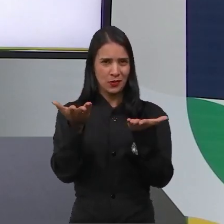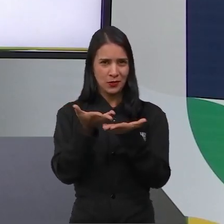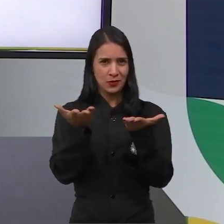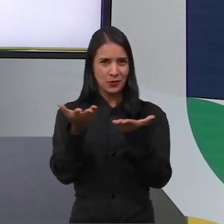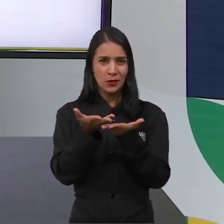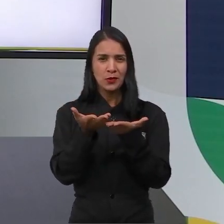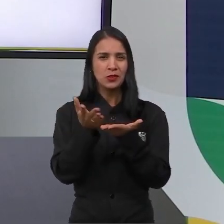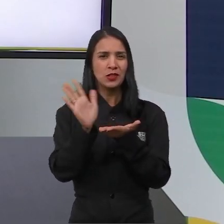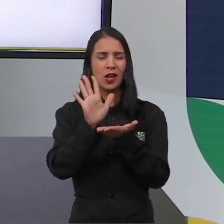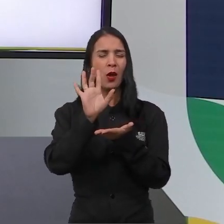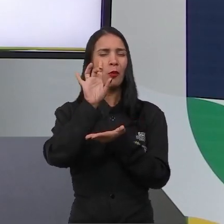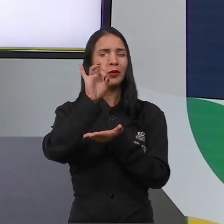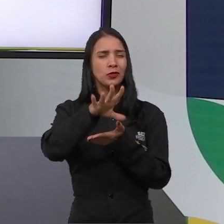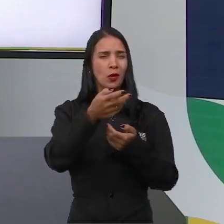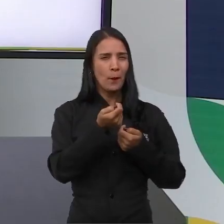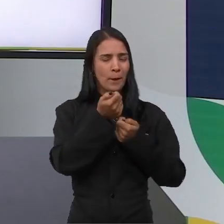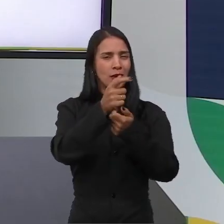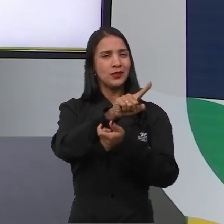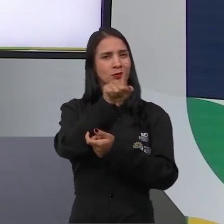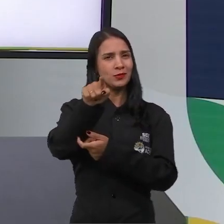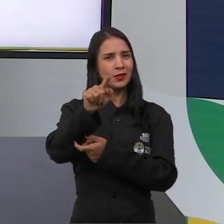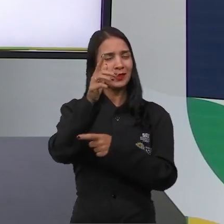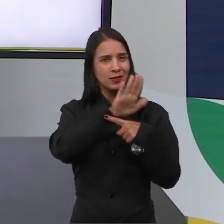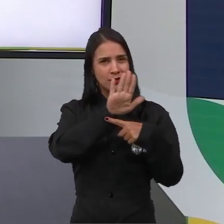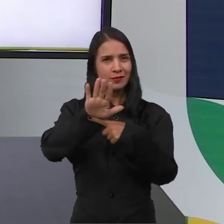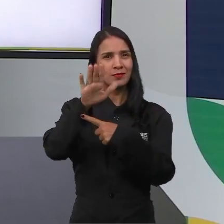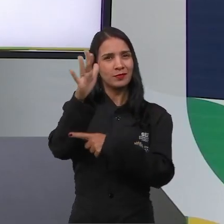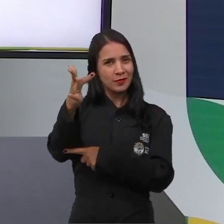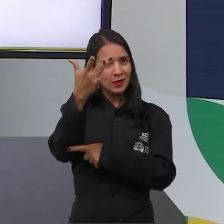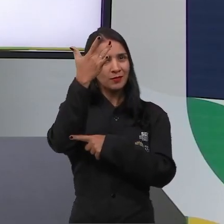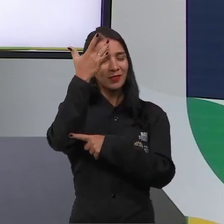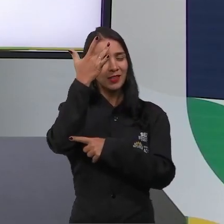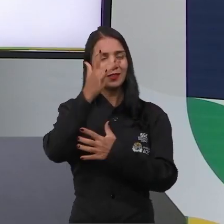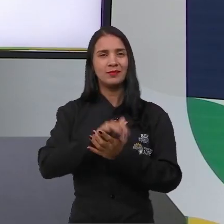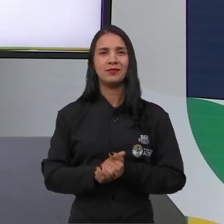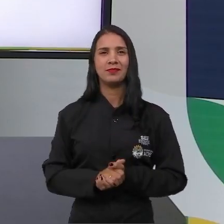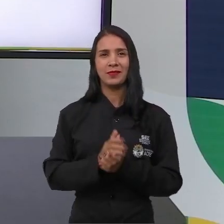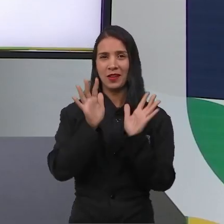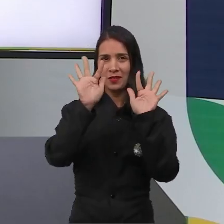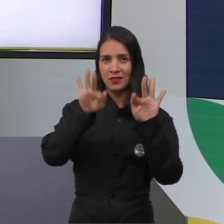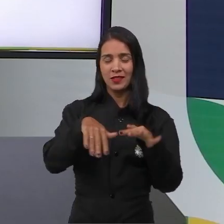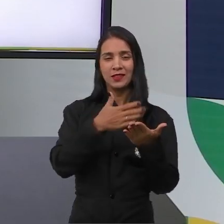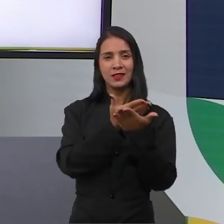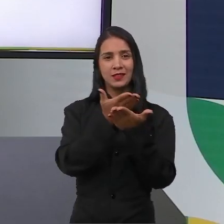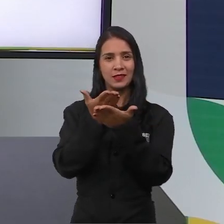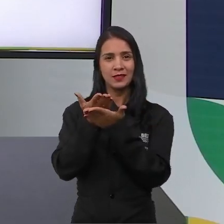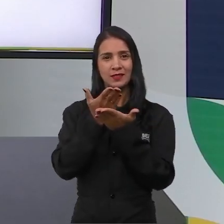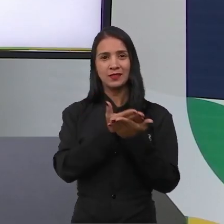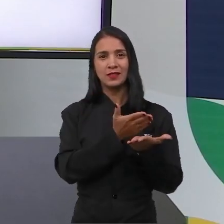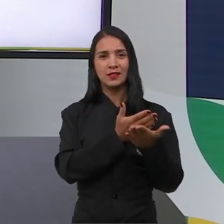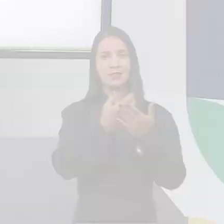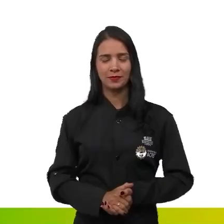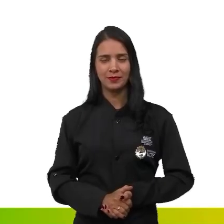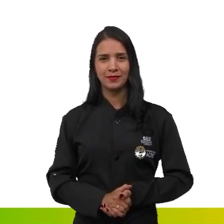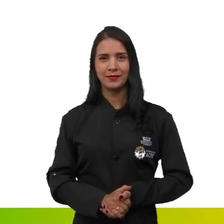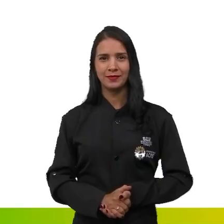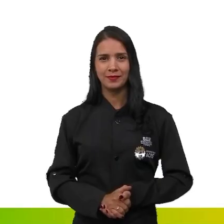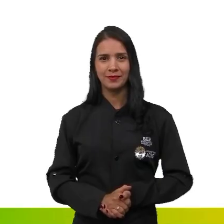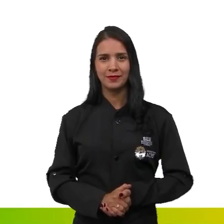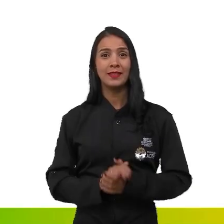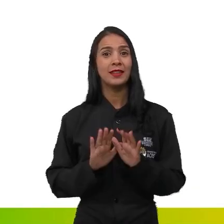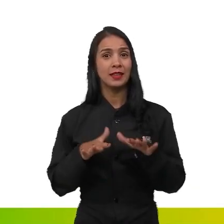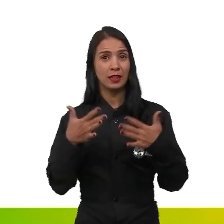para ficar na sua mente e te ajudar nesse processo, tá? Então, nós chegamos ao final da nossa aula falando o seguinte, que